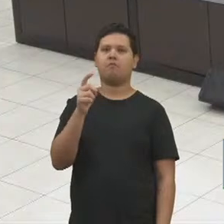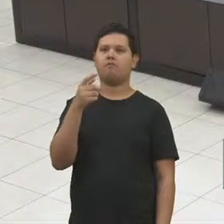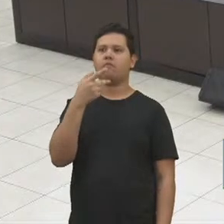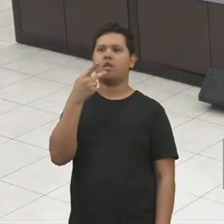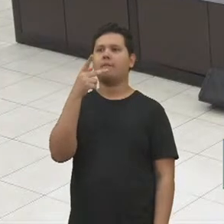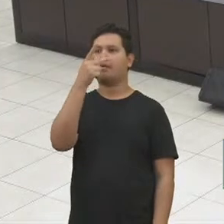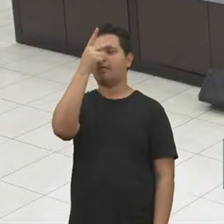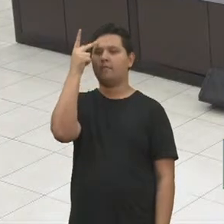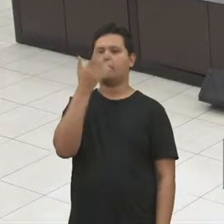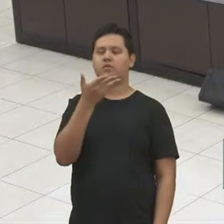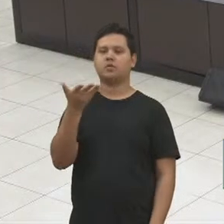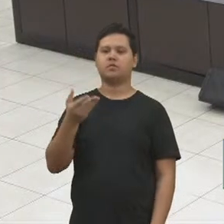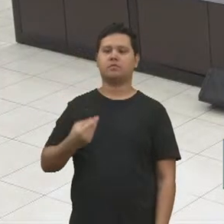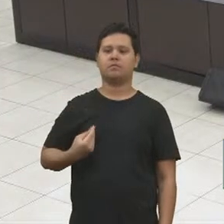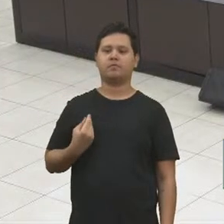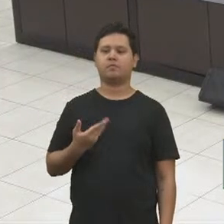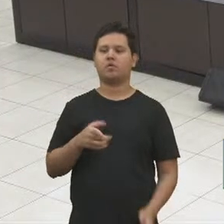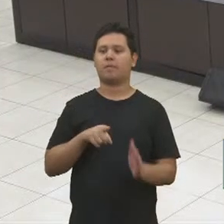perguntando.